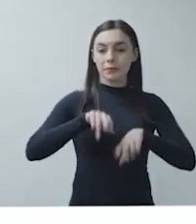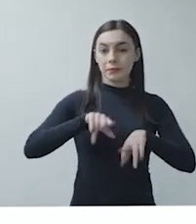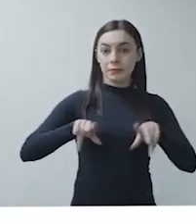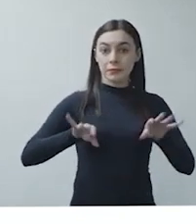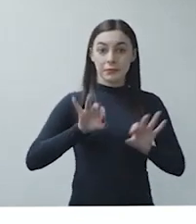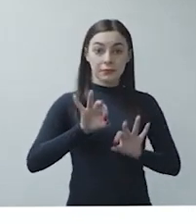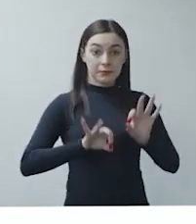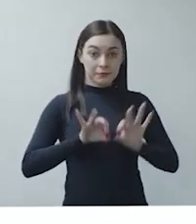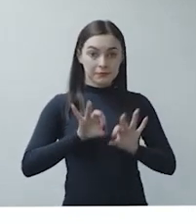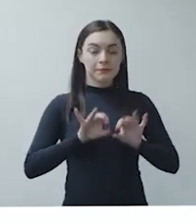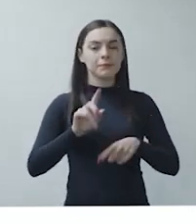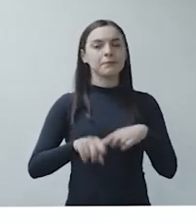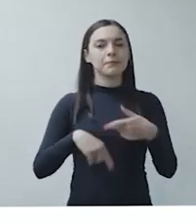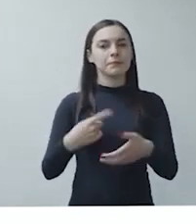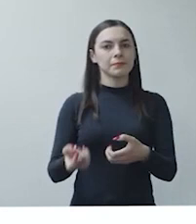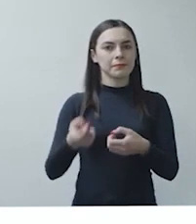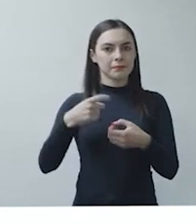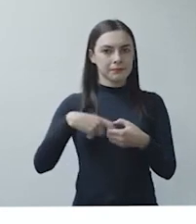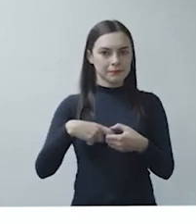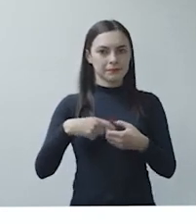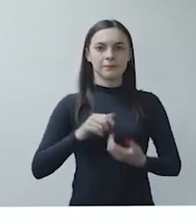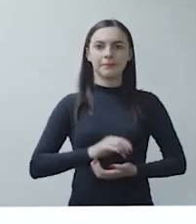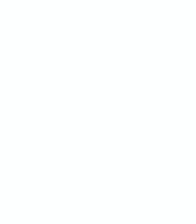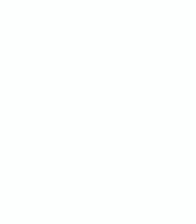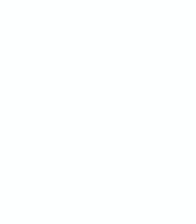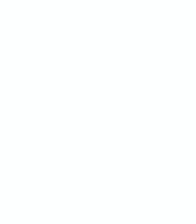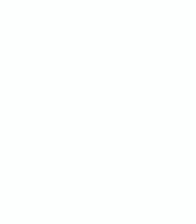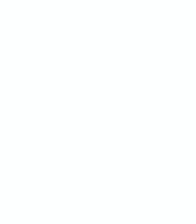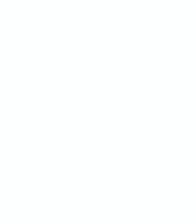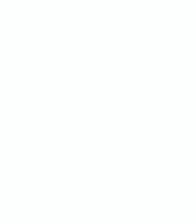esse material e nós já retornamos.